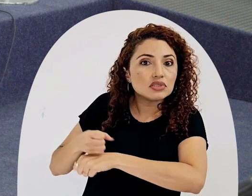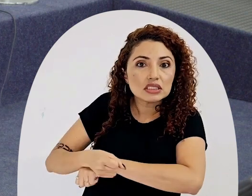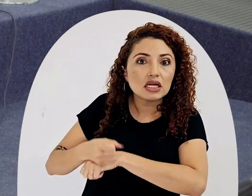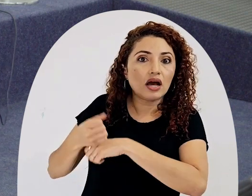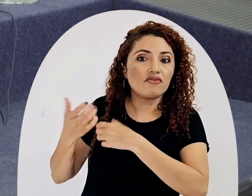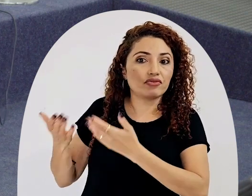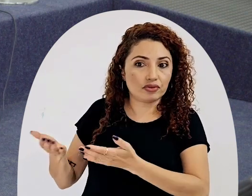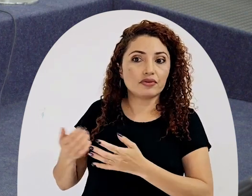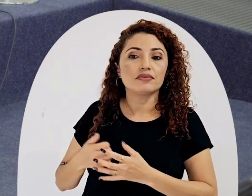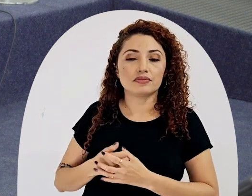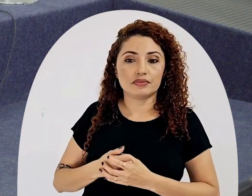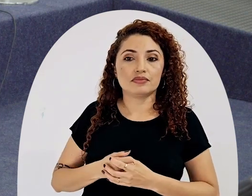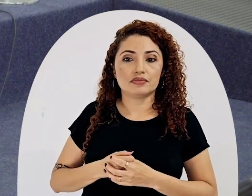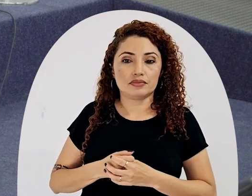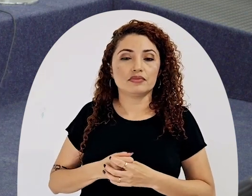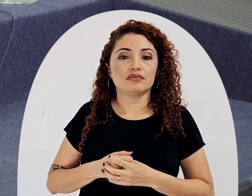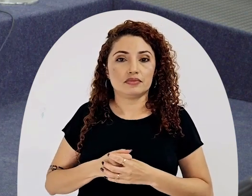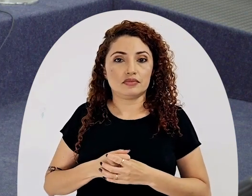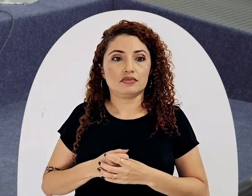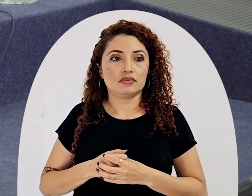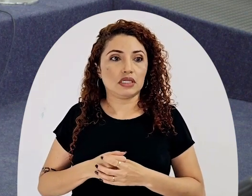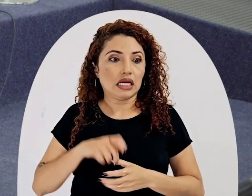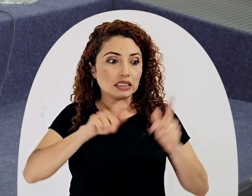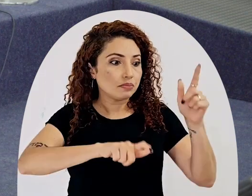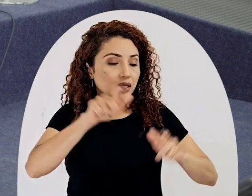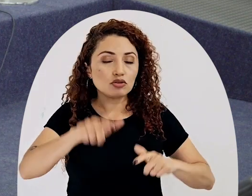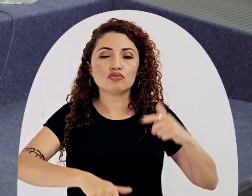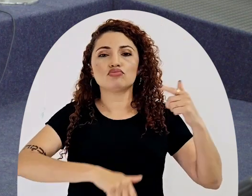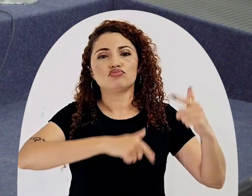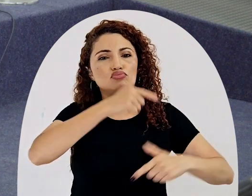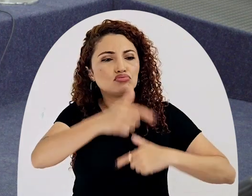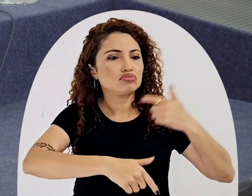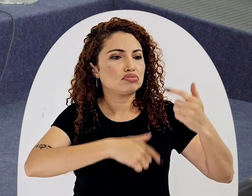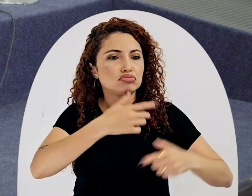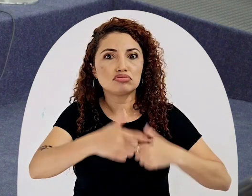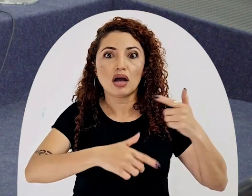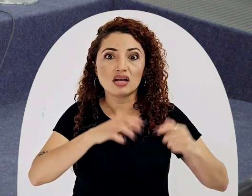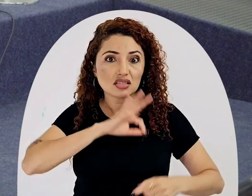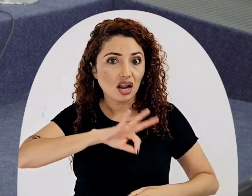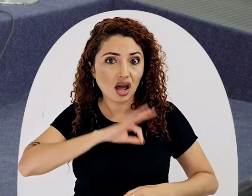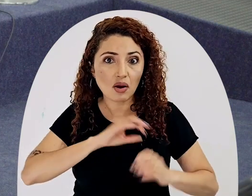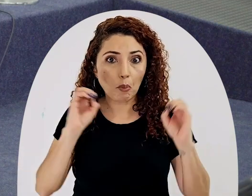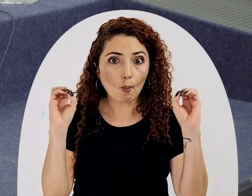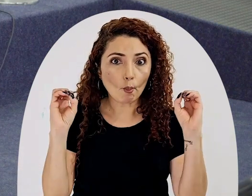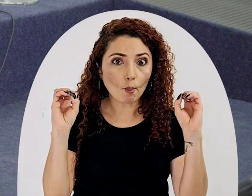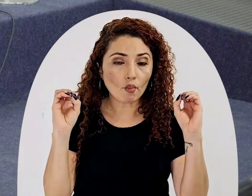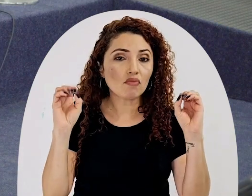Sim. Elas não recebiam para trabalhar. Isso é escravização.